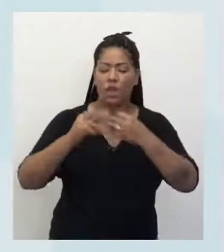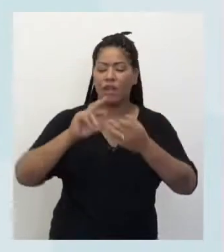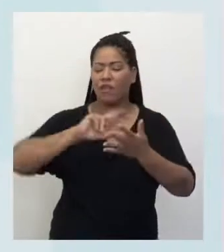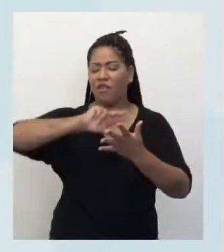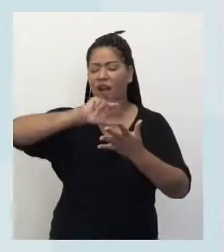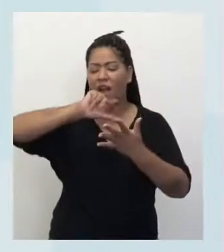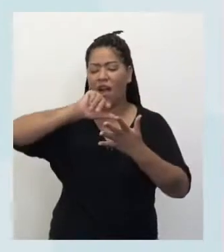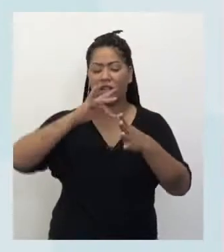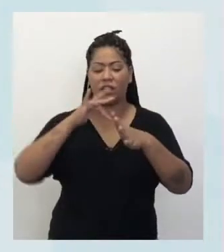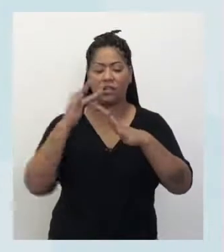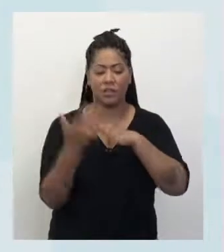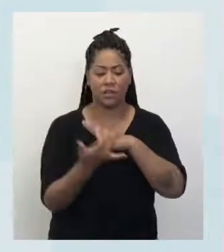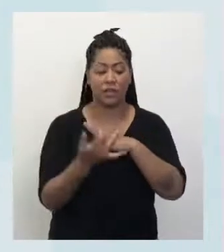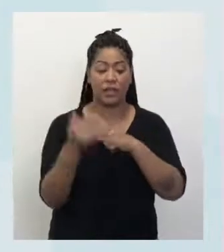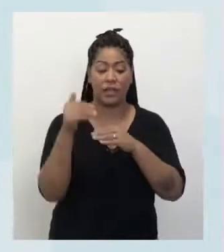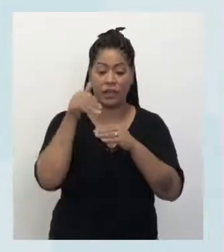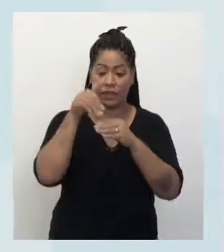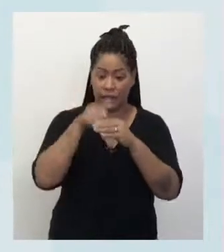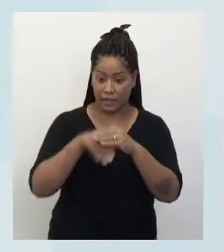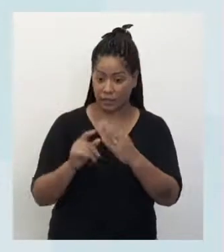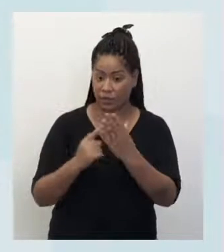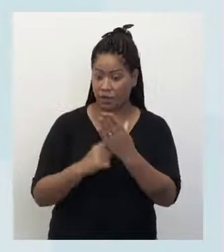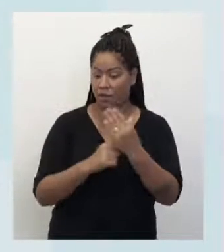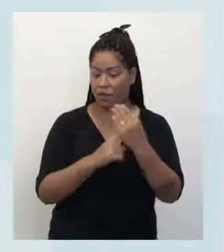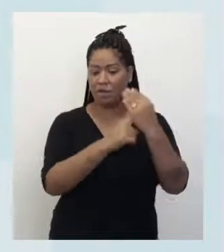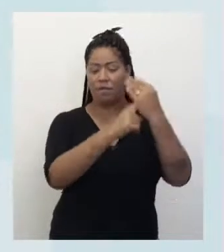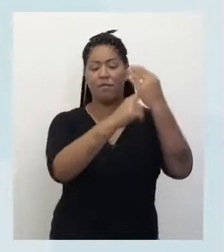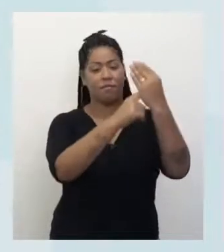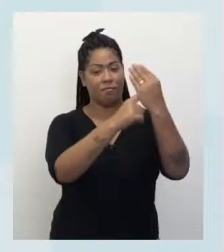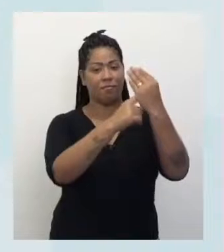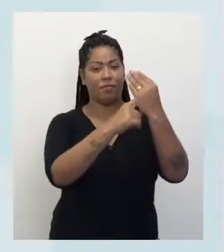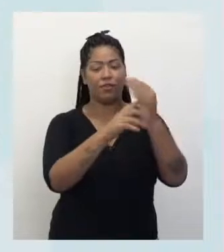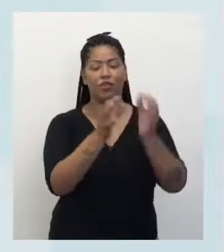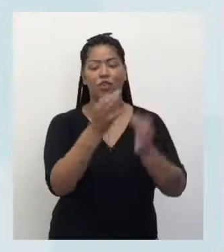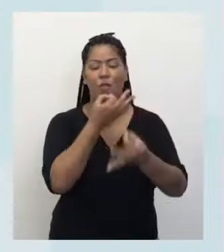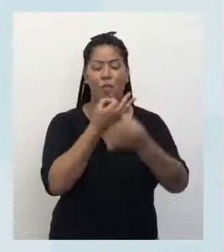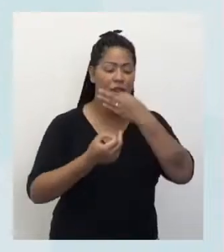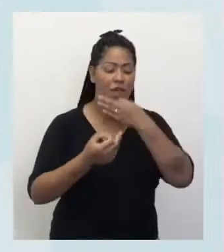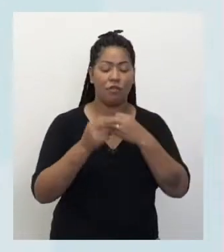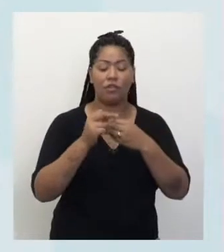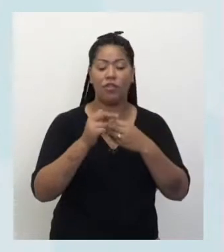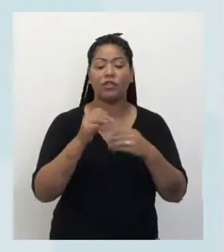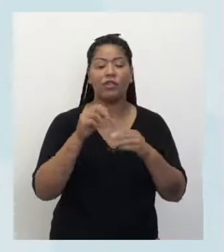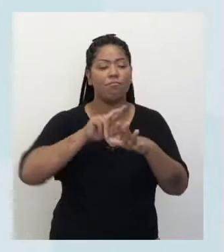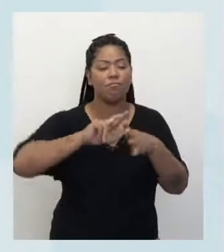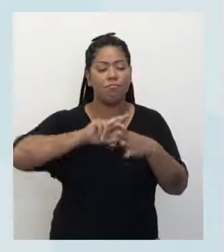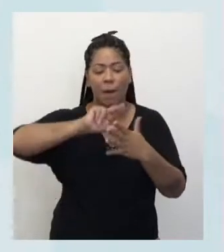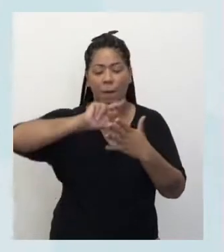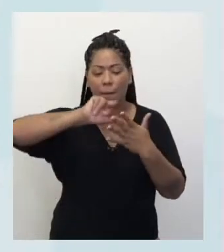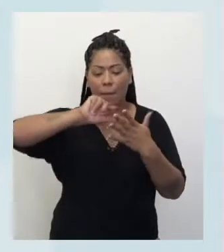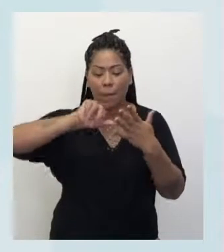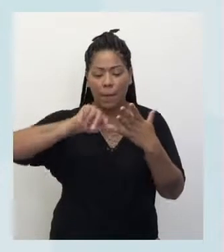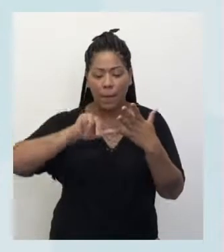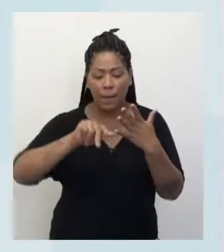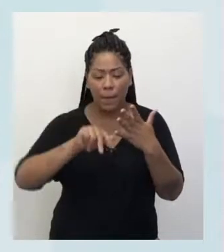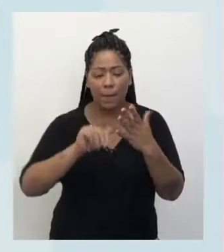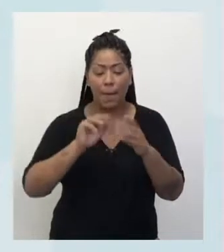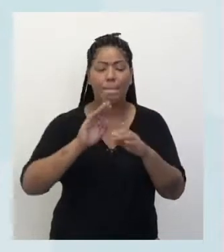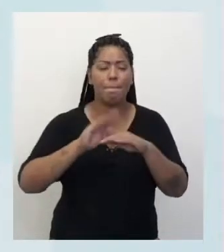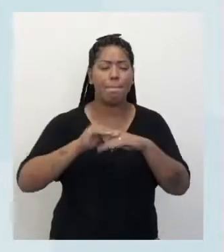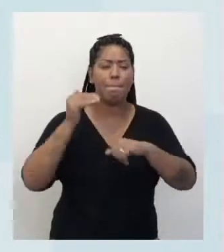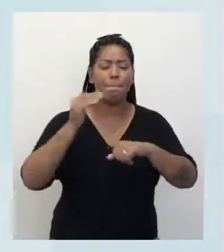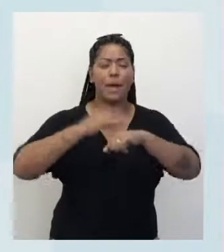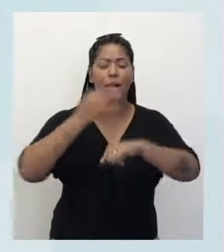outros, envolvidos no trato com a informação e opinião, de forma a possibilitar uma presença mais crítica